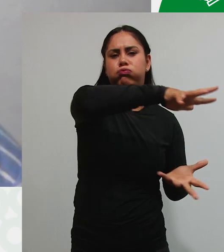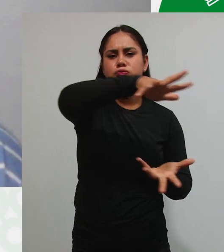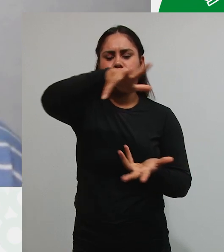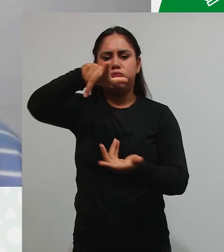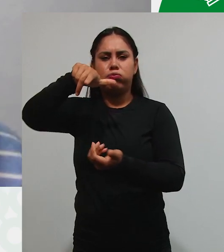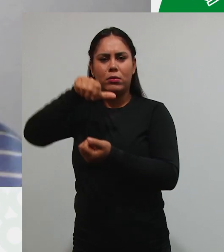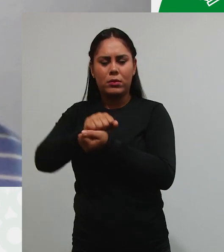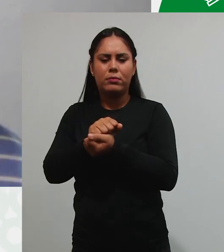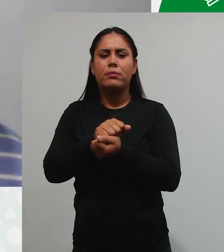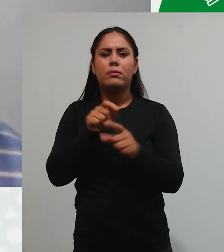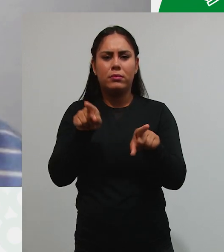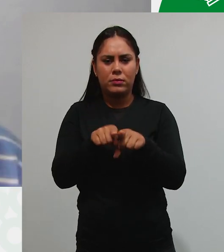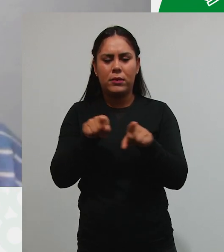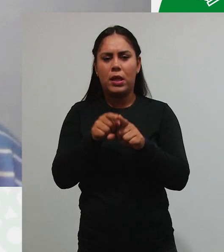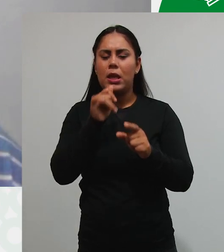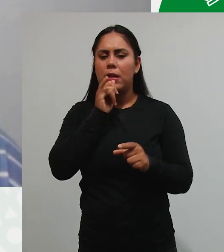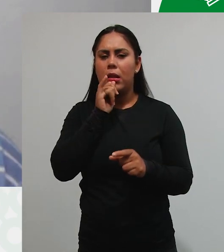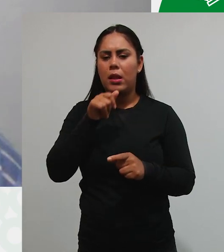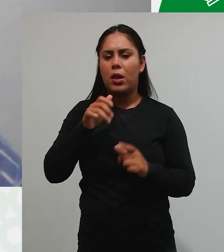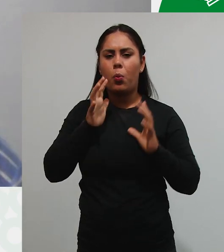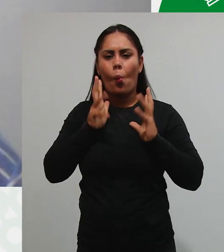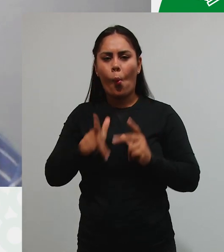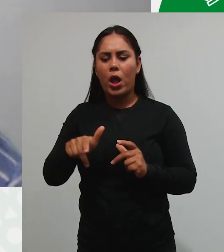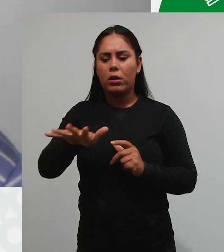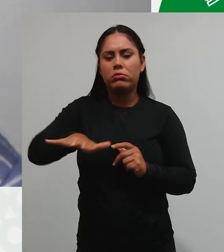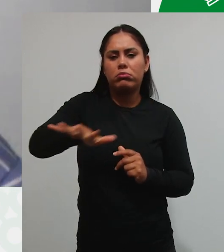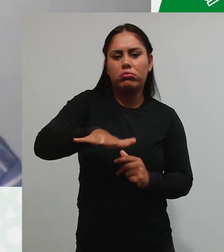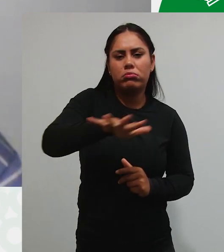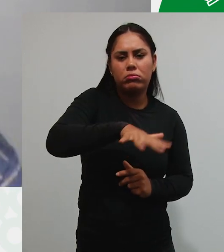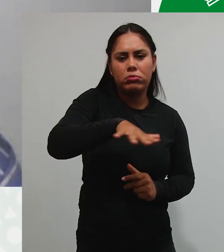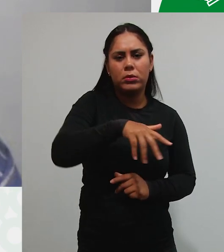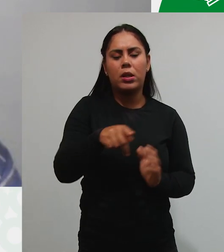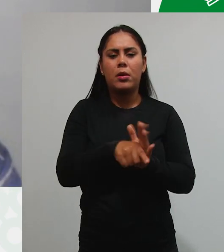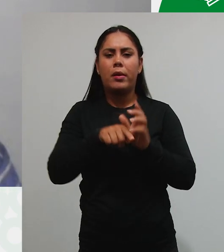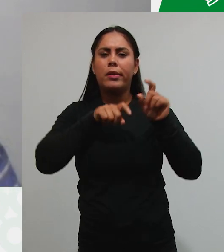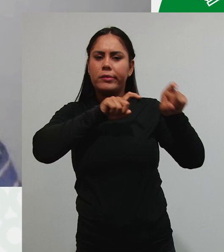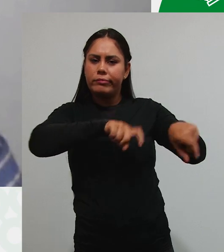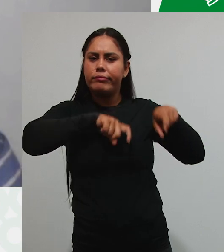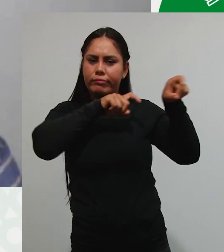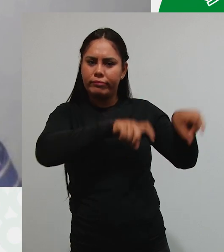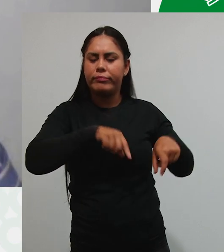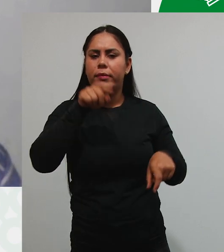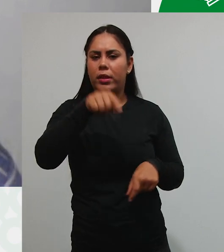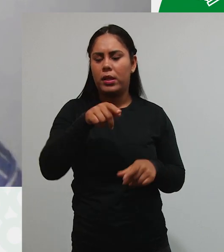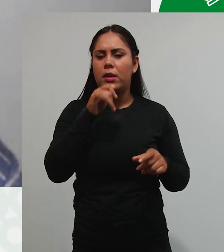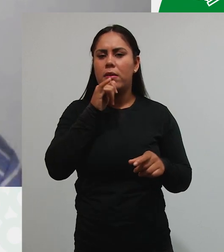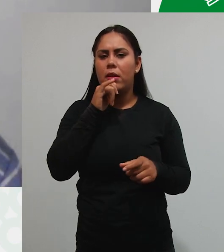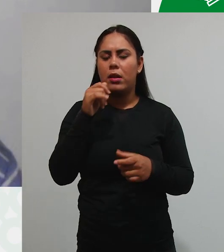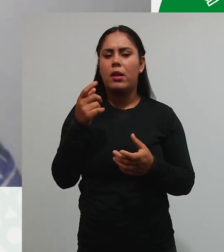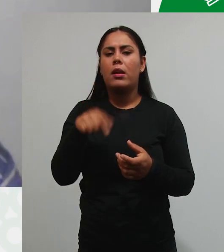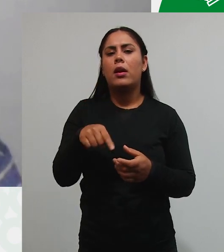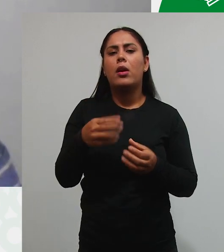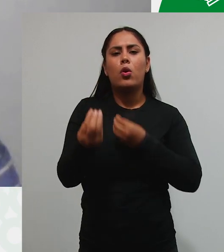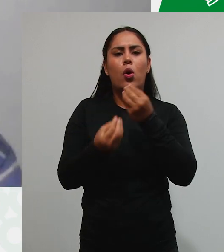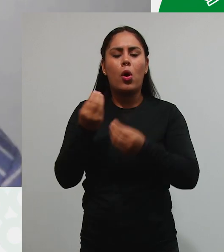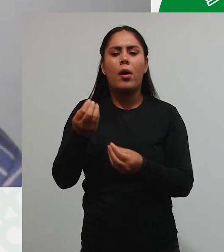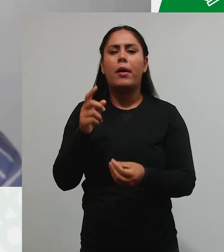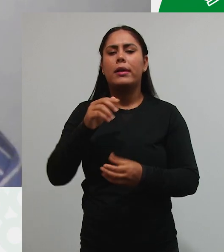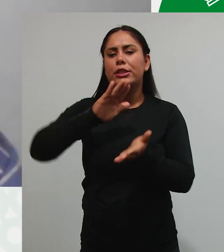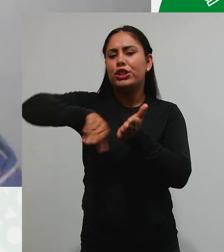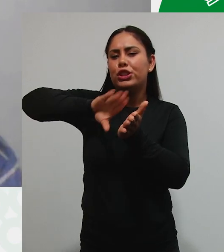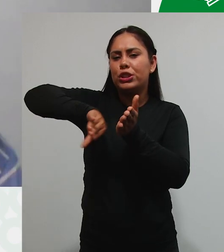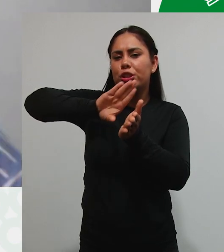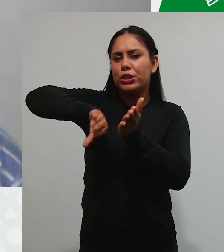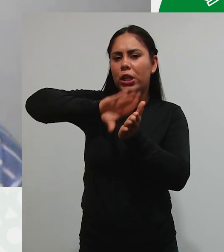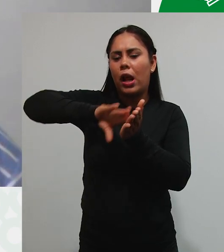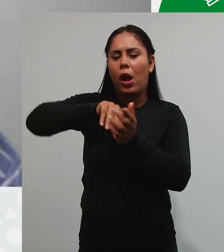dos espaços públicos urbanos, principalmente as cidades que iam sediar a Copa do Mundo, e começam a tirar compulsivamente